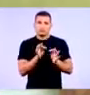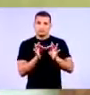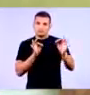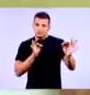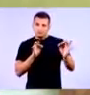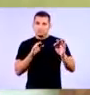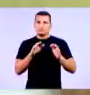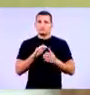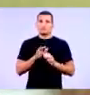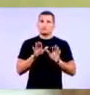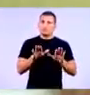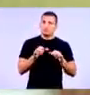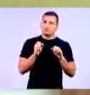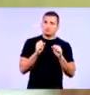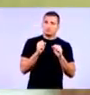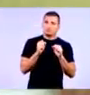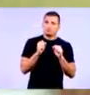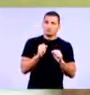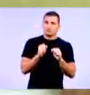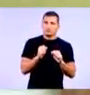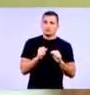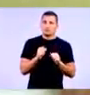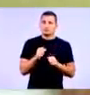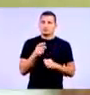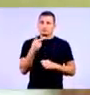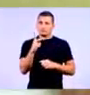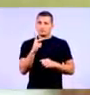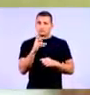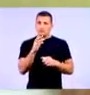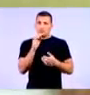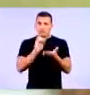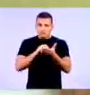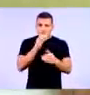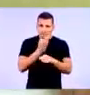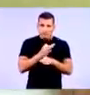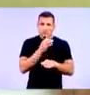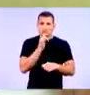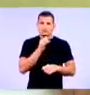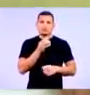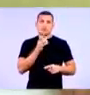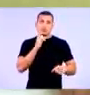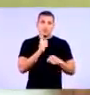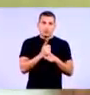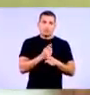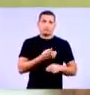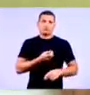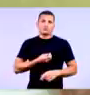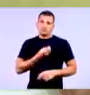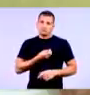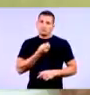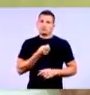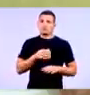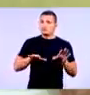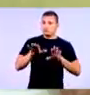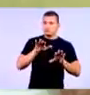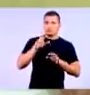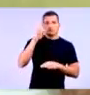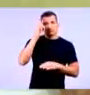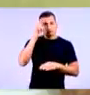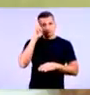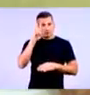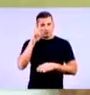mas podemos efetivar sua falta no encontro presencial. Então, cuidado também, vale até lembrar, cuidado aí com